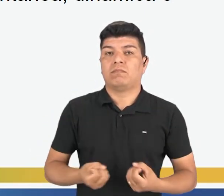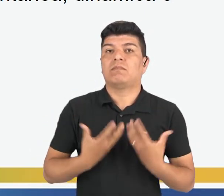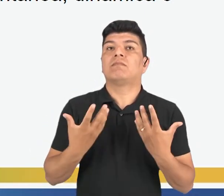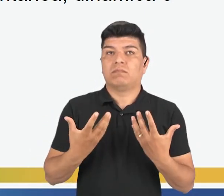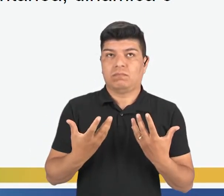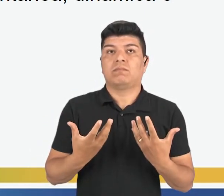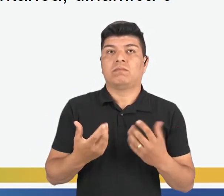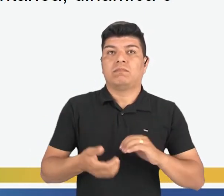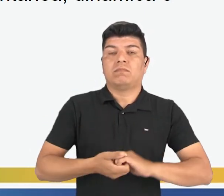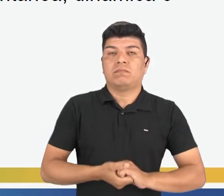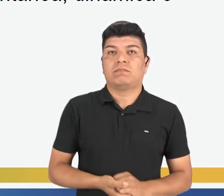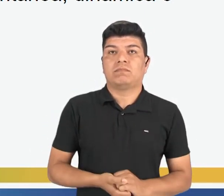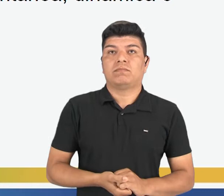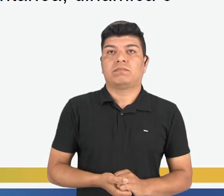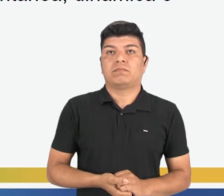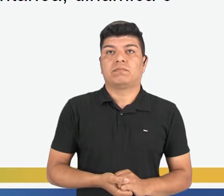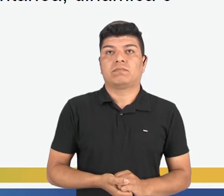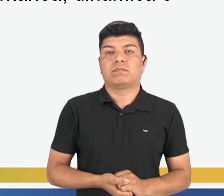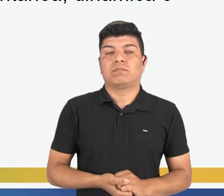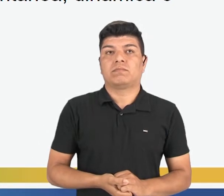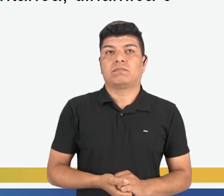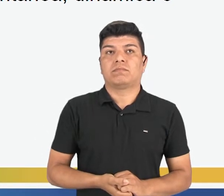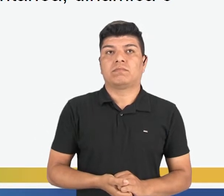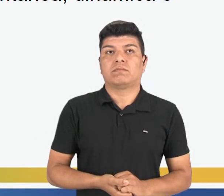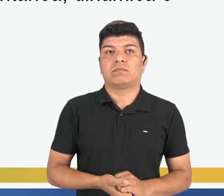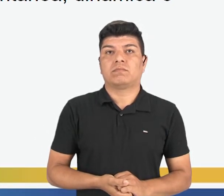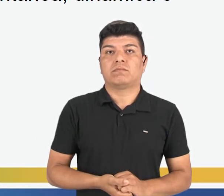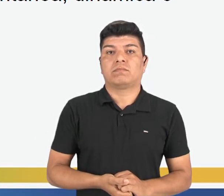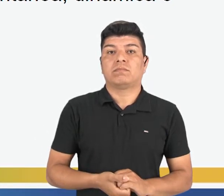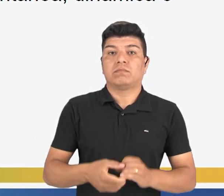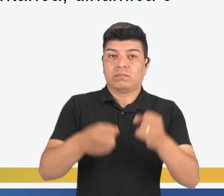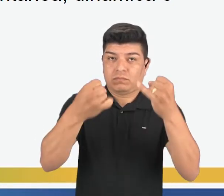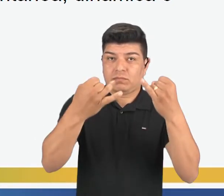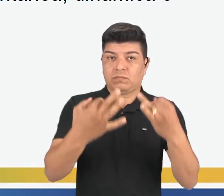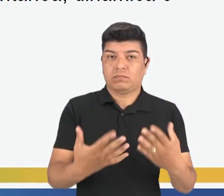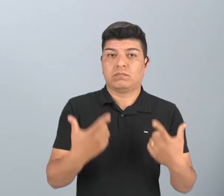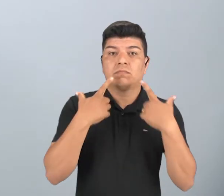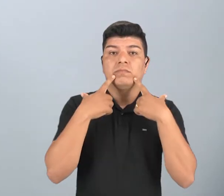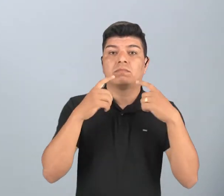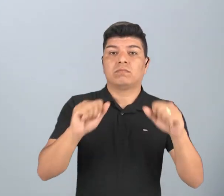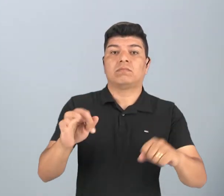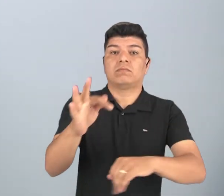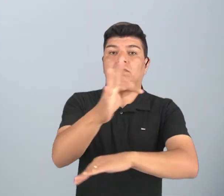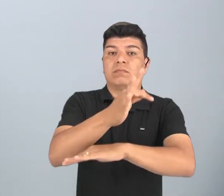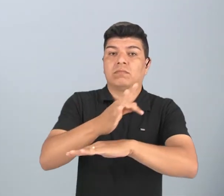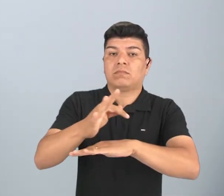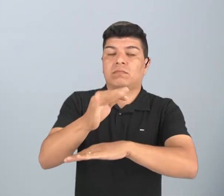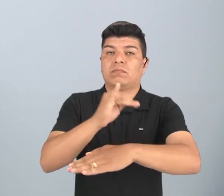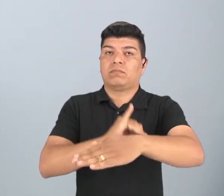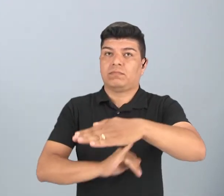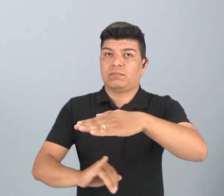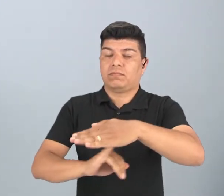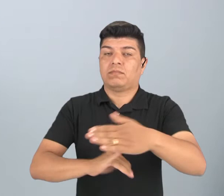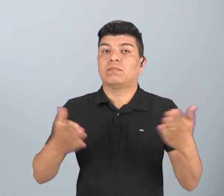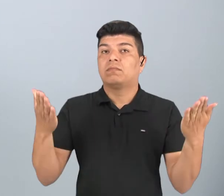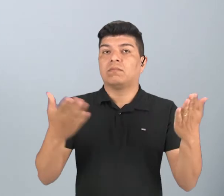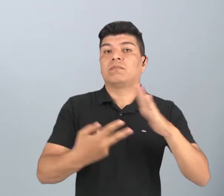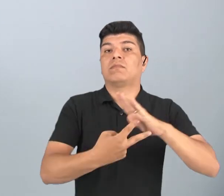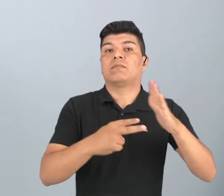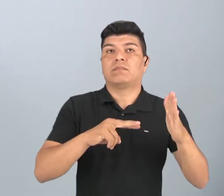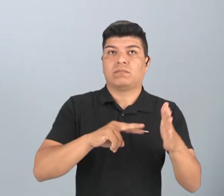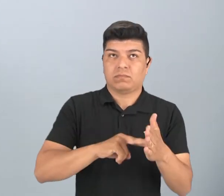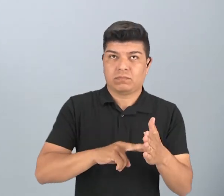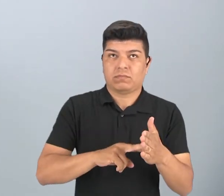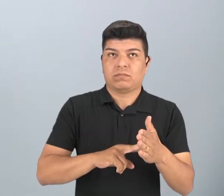e despretensiosa. Então, vamos falar um pouquinho sobre linguagem formal e informal. O que quer dizer isso?